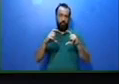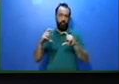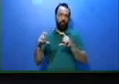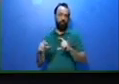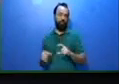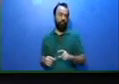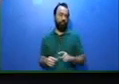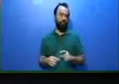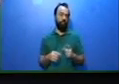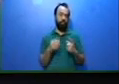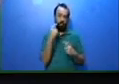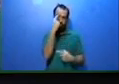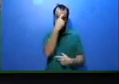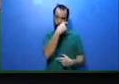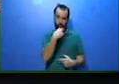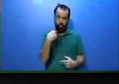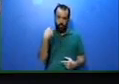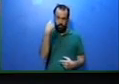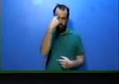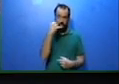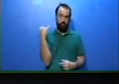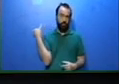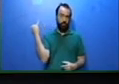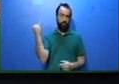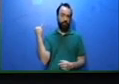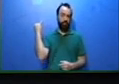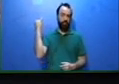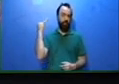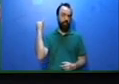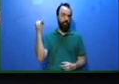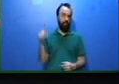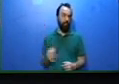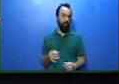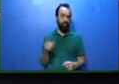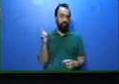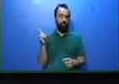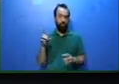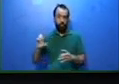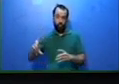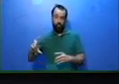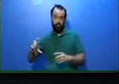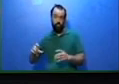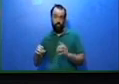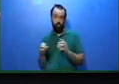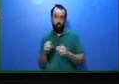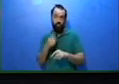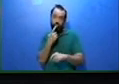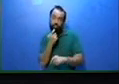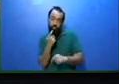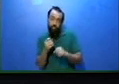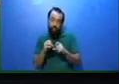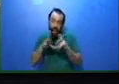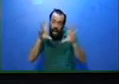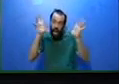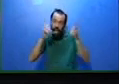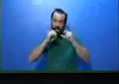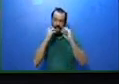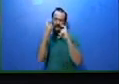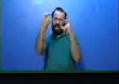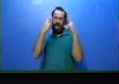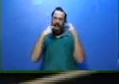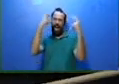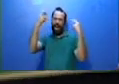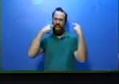quadrinhos, são as expressões faciais dos personagens. Ó, ele tá vermelho, né? Isso aqui significa que ele está gritando, que ele